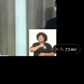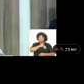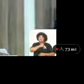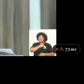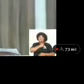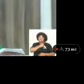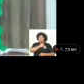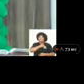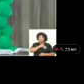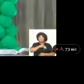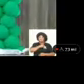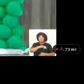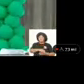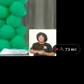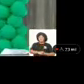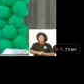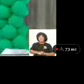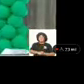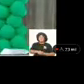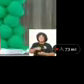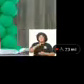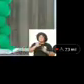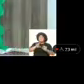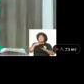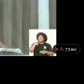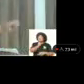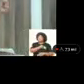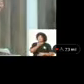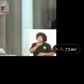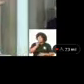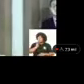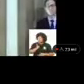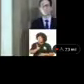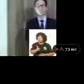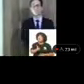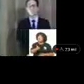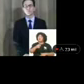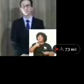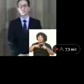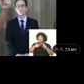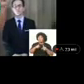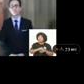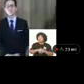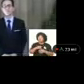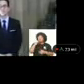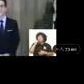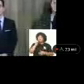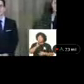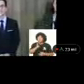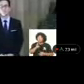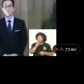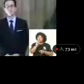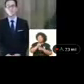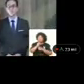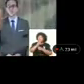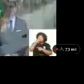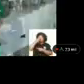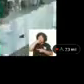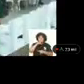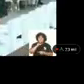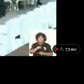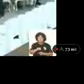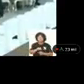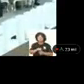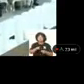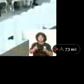poder dar continuidade ao nosso trabalho. Para que a gente possa cuidar das nossas crianças. Para que a gente possa cuidar